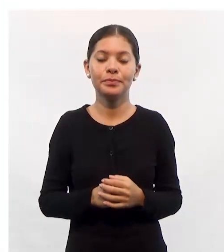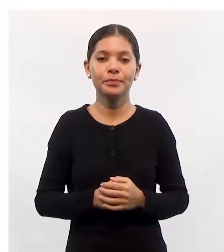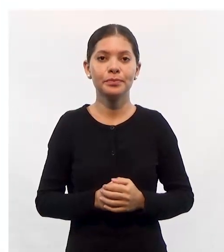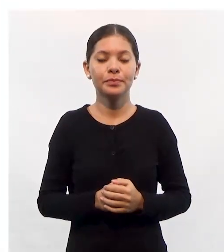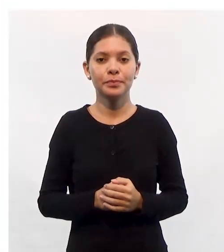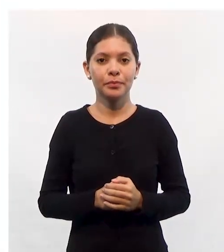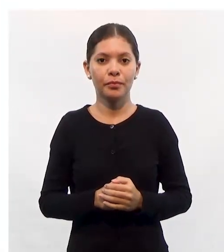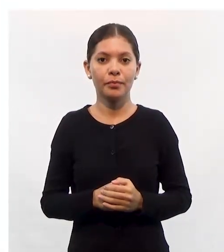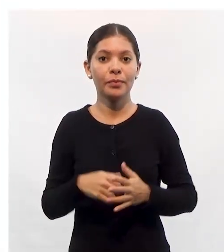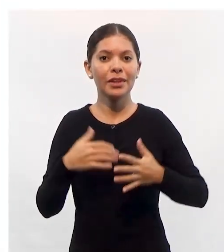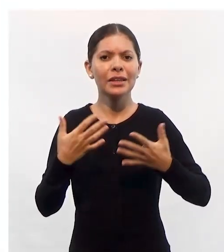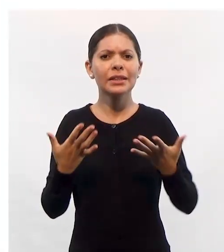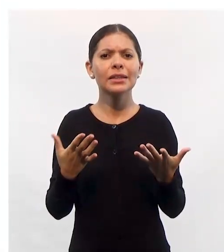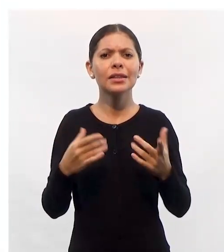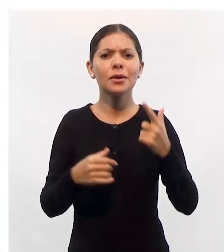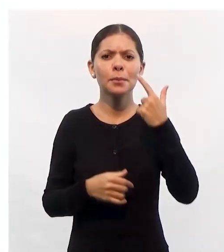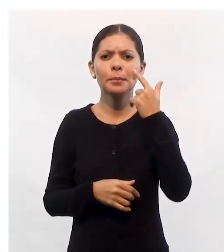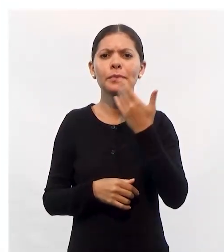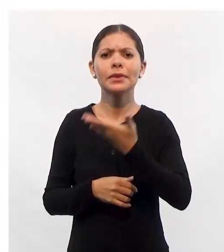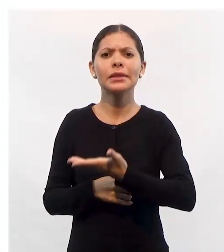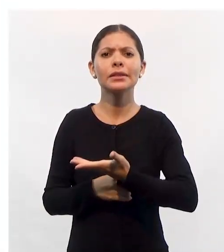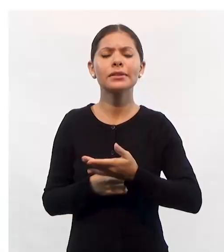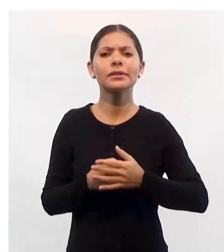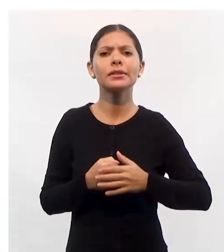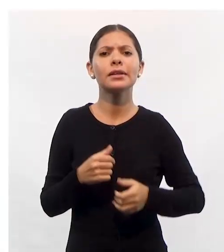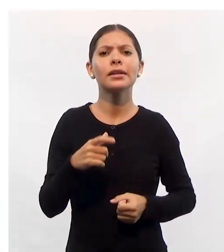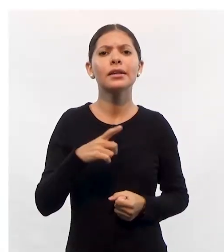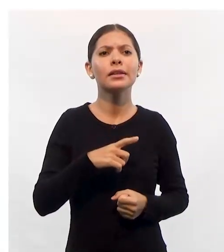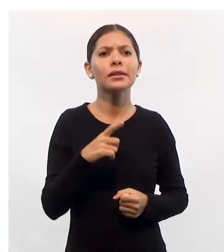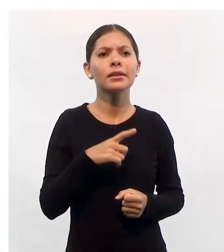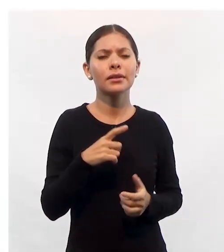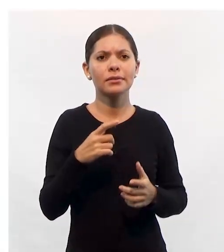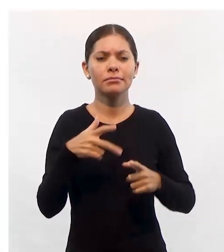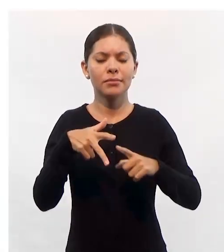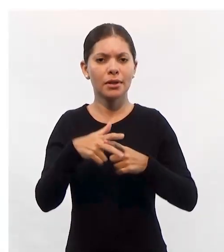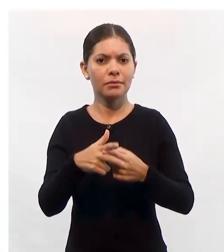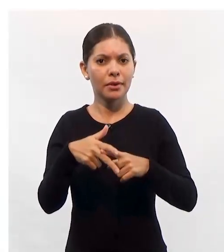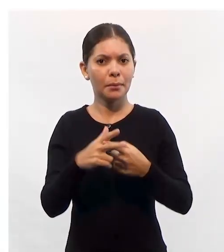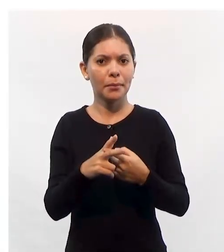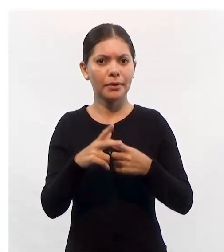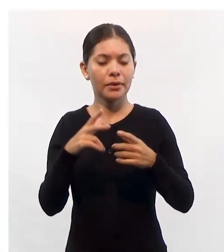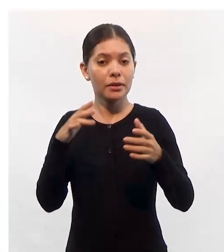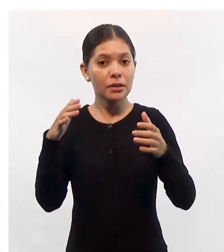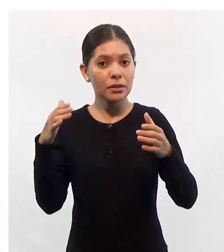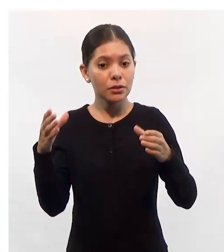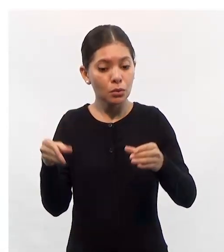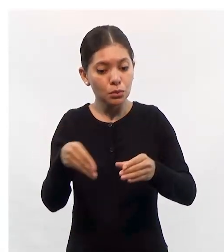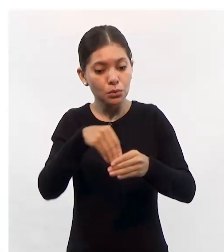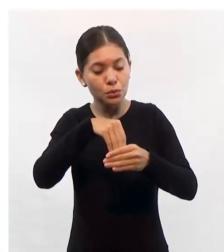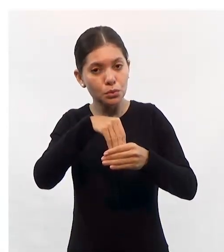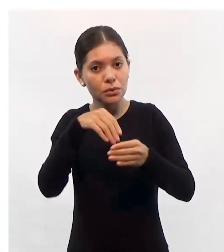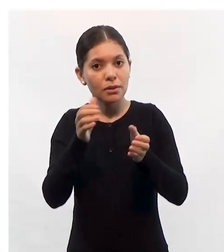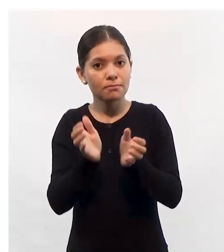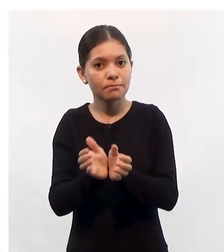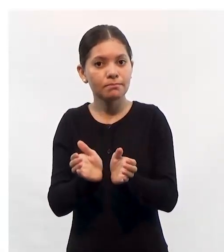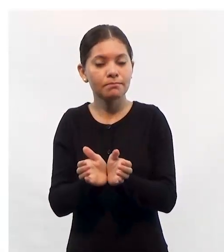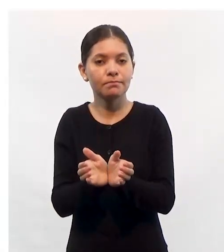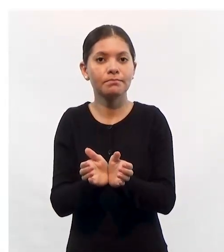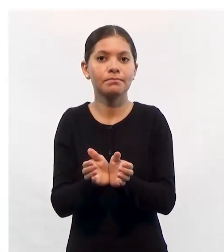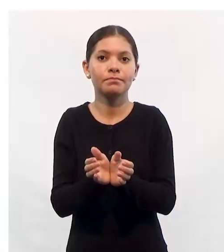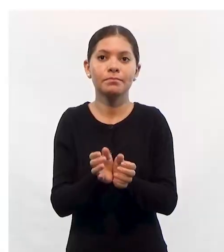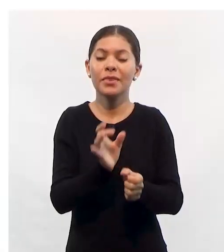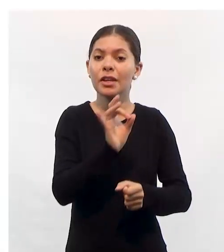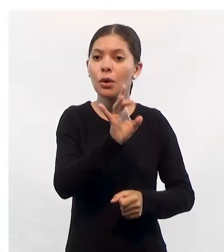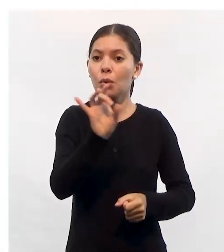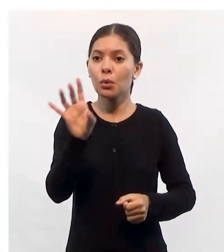por processo. Então, nesse layout, nós temos as ferramentas que são agrupadas